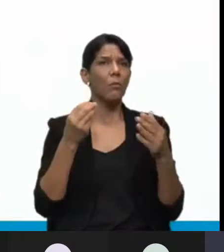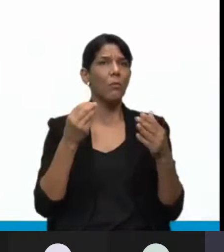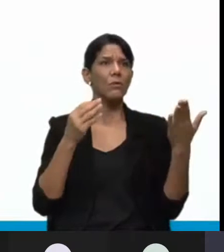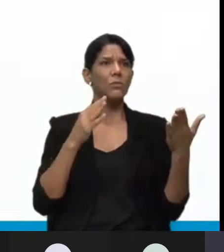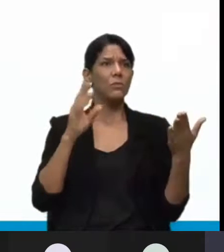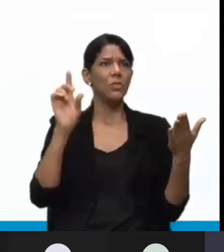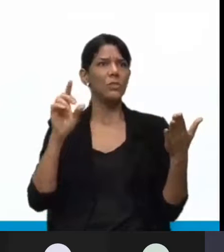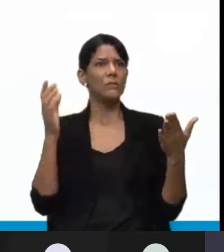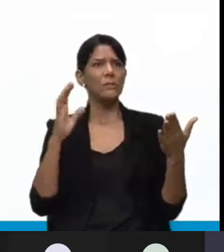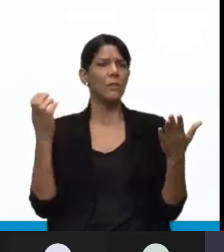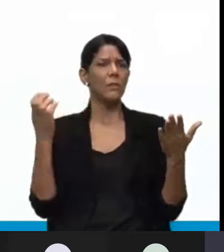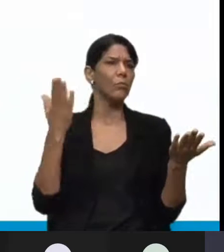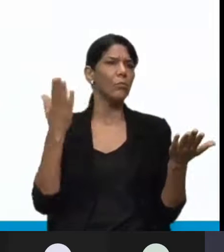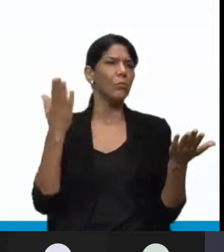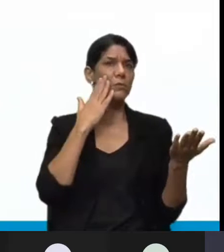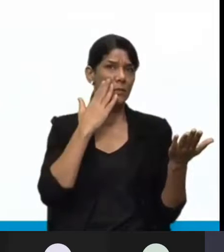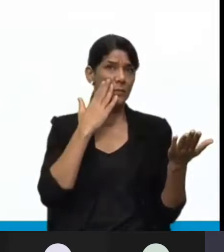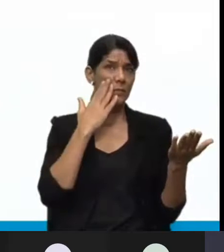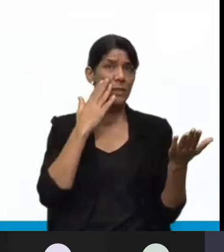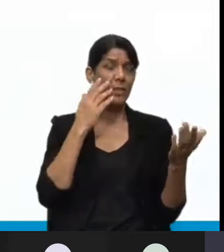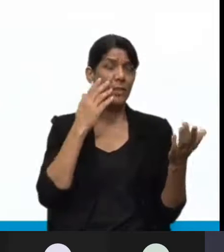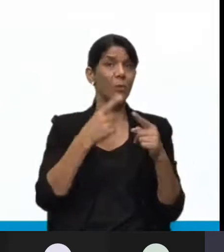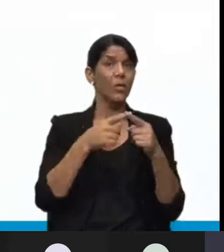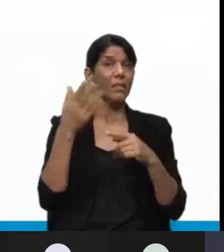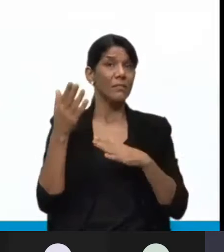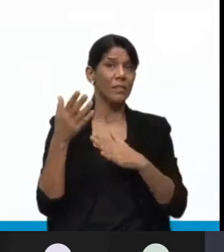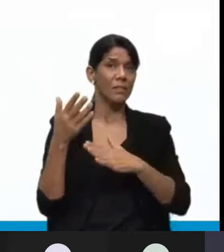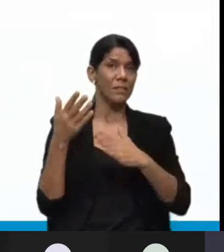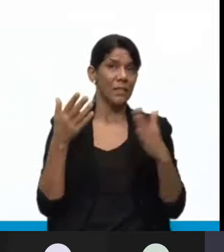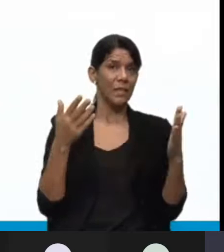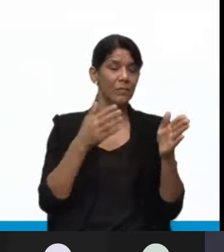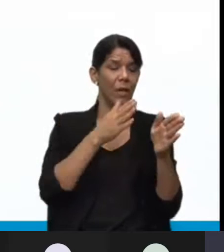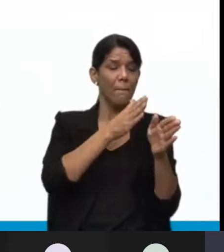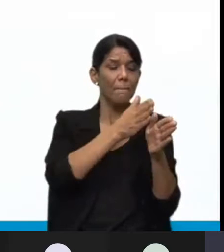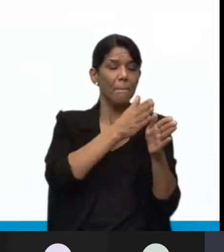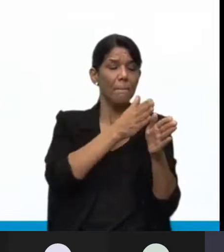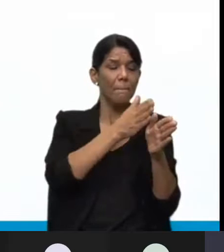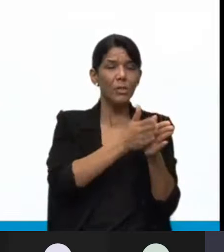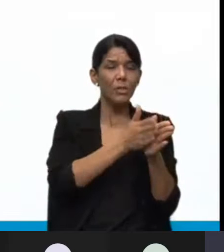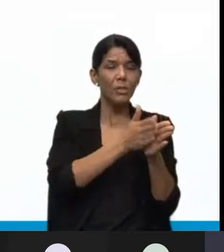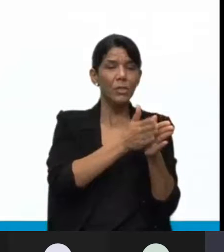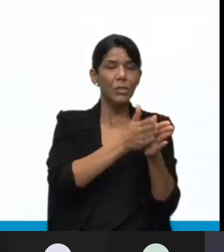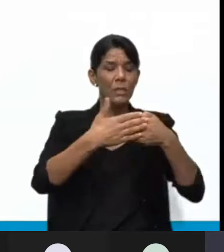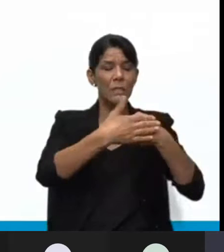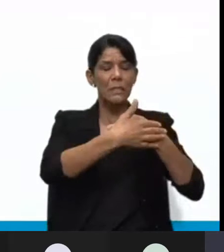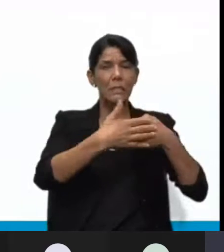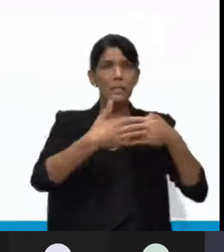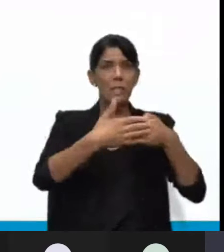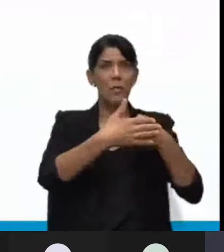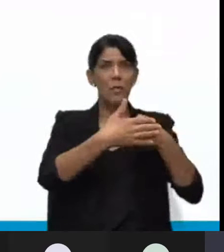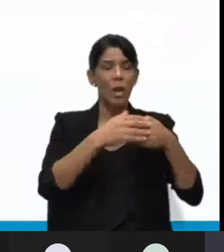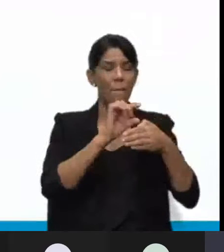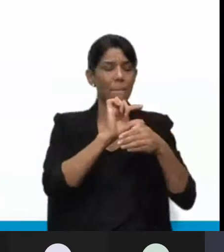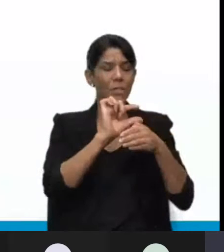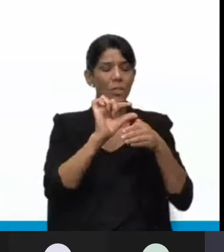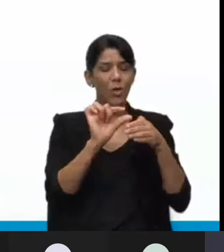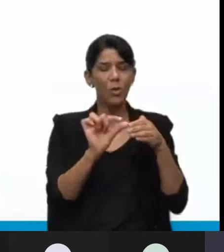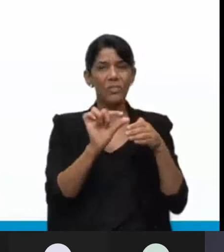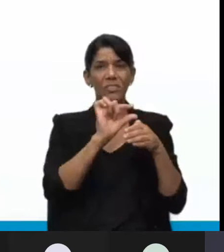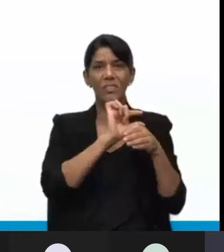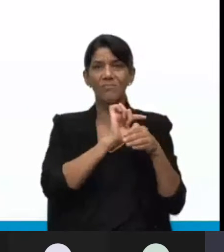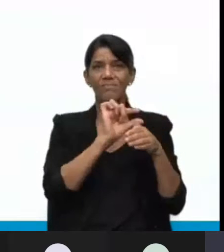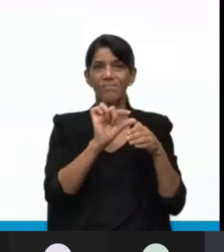outro é o ventrículo esquerdo? Esse ventrículo esquerdo aqui, ó, ele tem a parede, ó, muito mais espessa do que